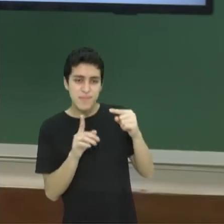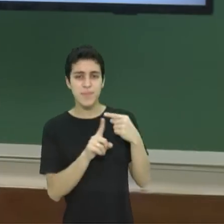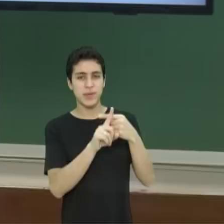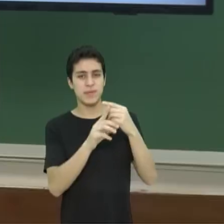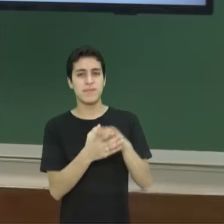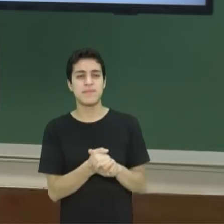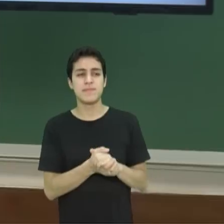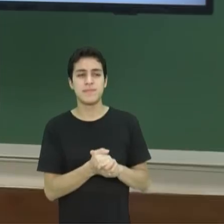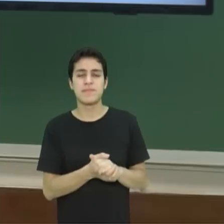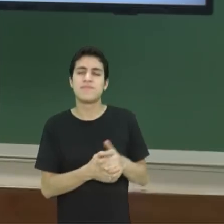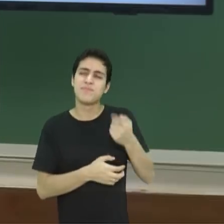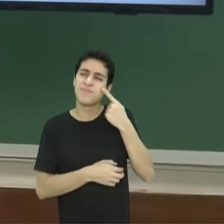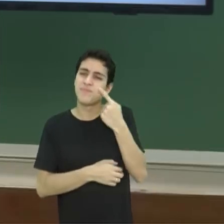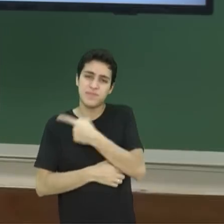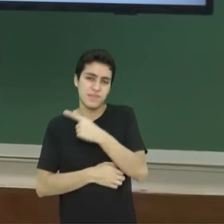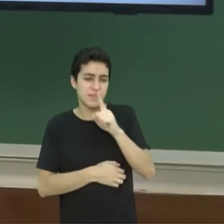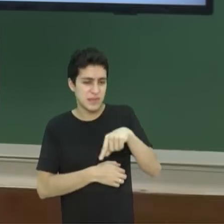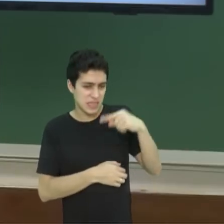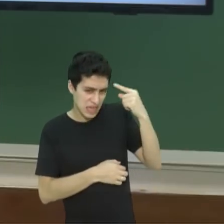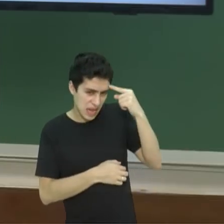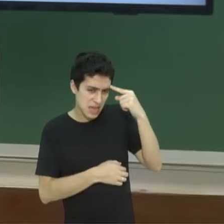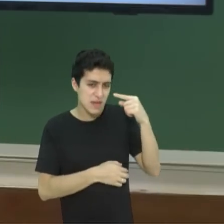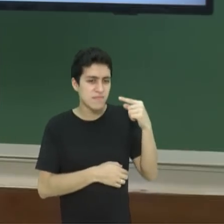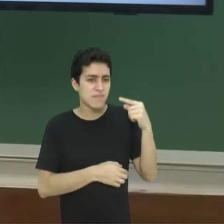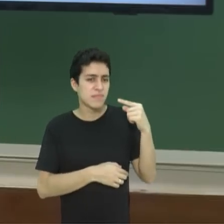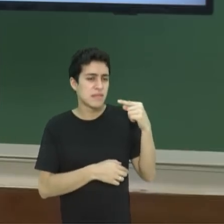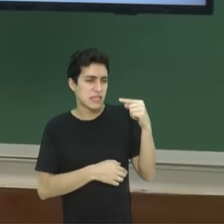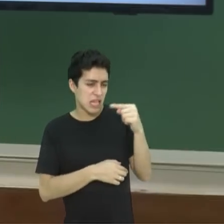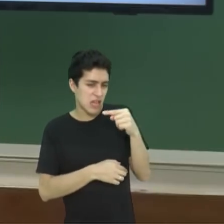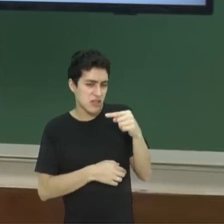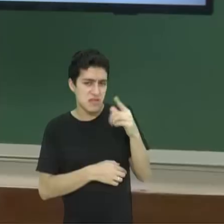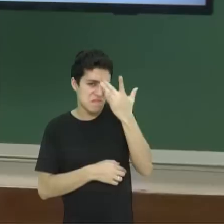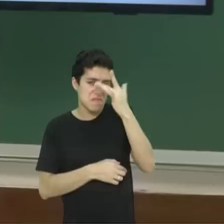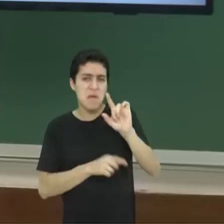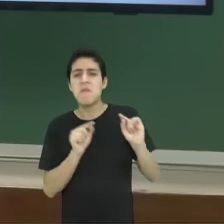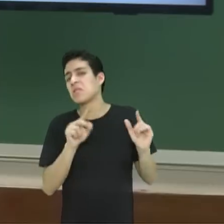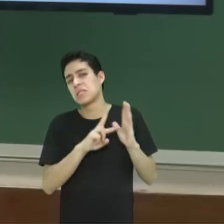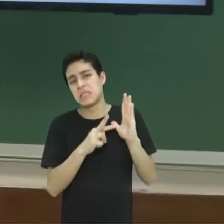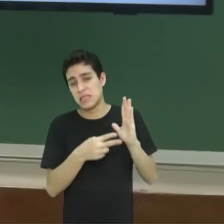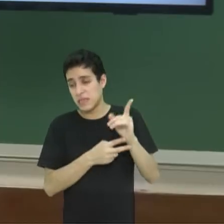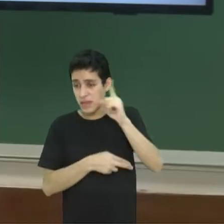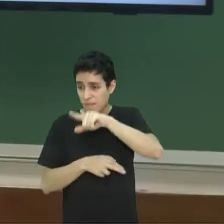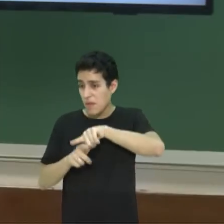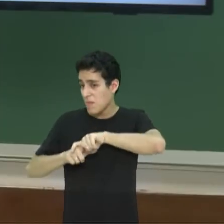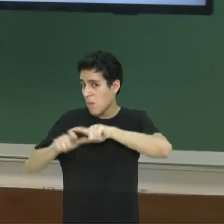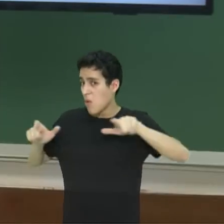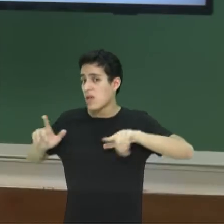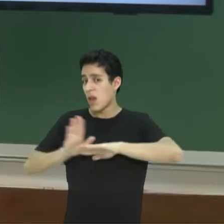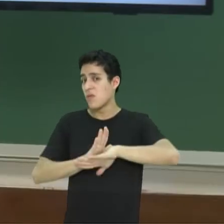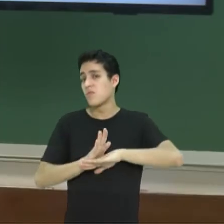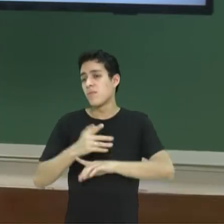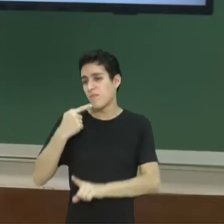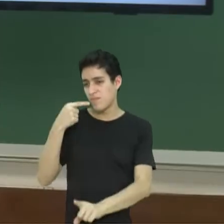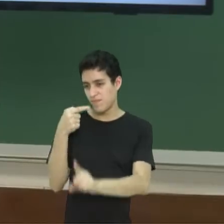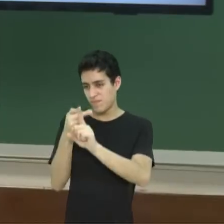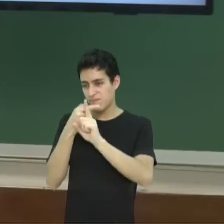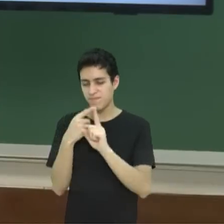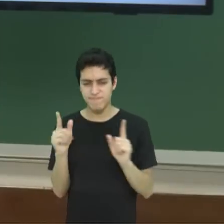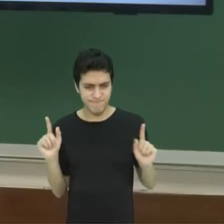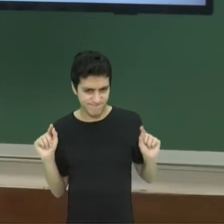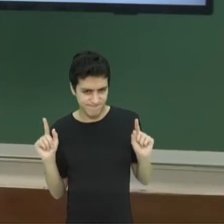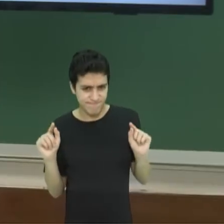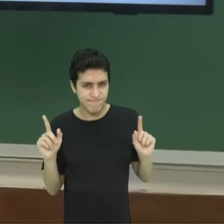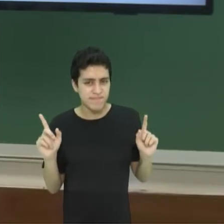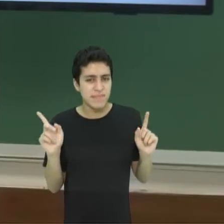Então, nós temos aqui uma ideia negativa, ninguém sabe o que é, negativo. Mas que aos bilhões ajudam, positivo. De novo, nós